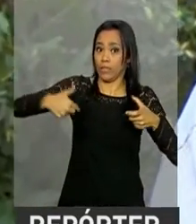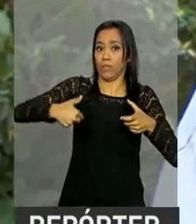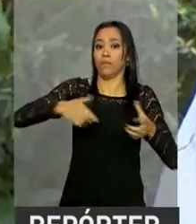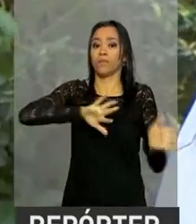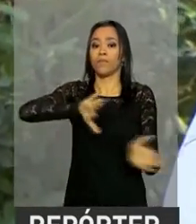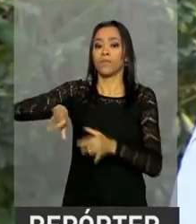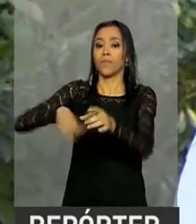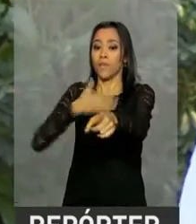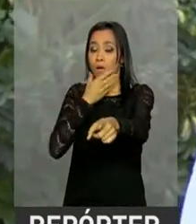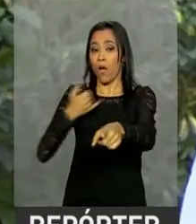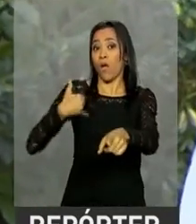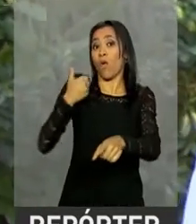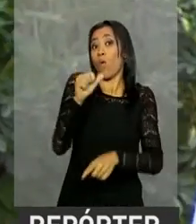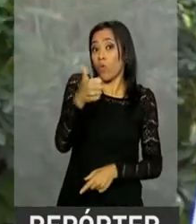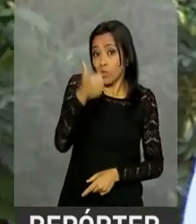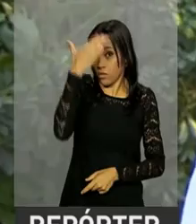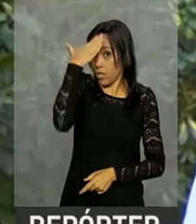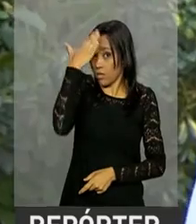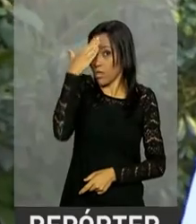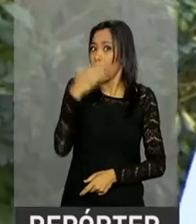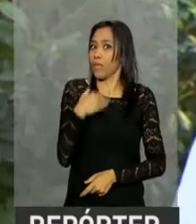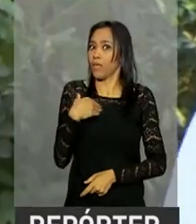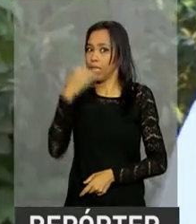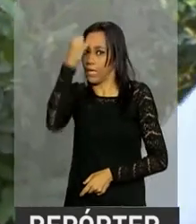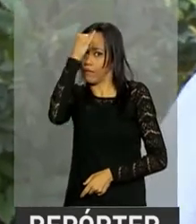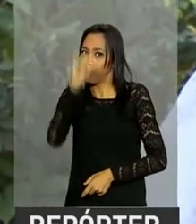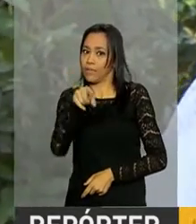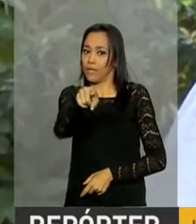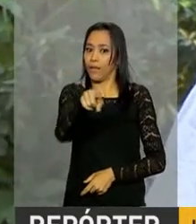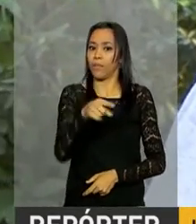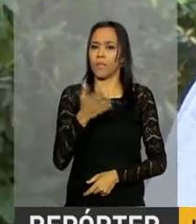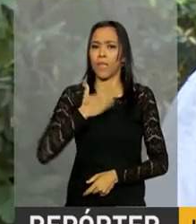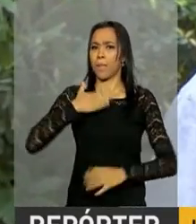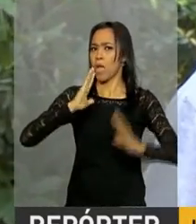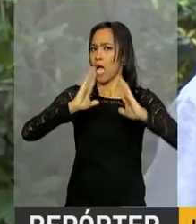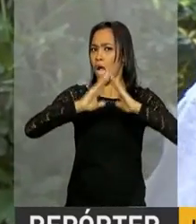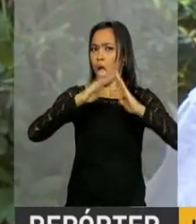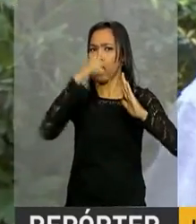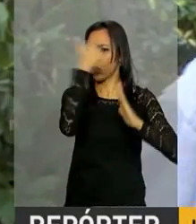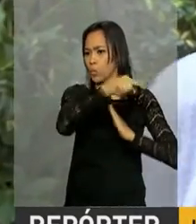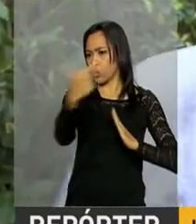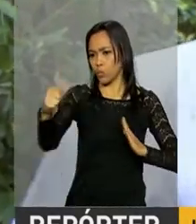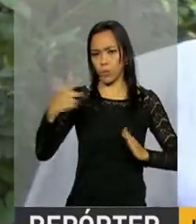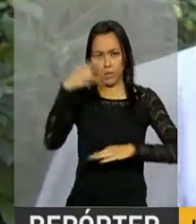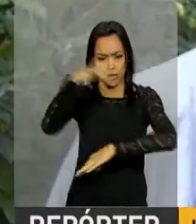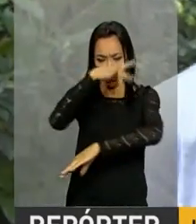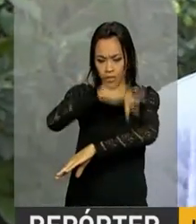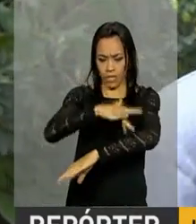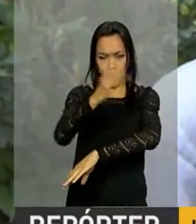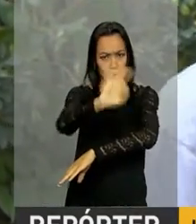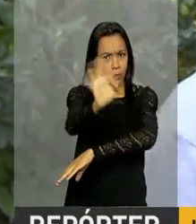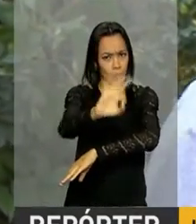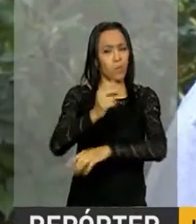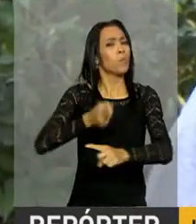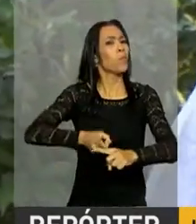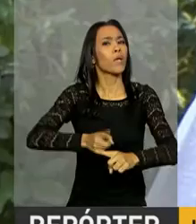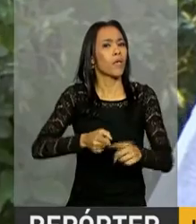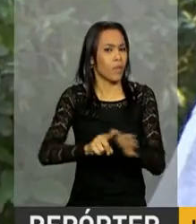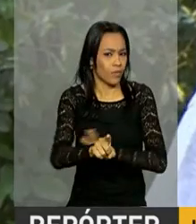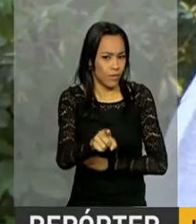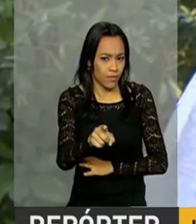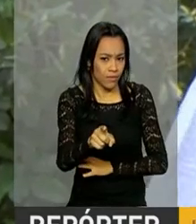César já sabe que não dá para vacilar com o mosquito. Na minha casa não tem dengue nenhuma. Por quê?